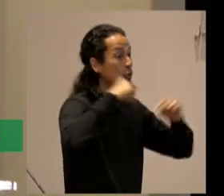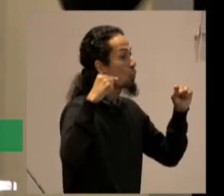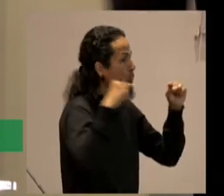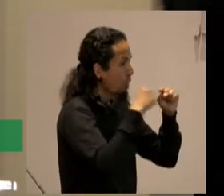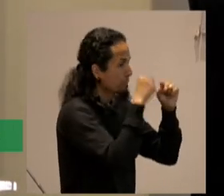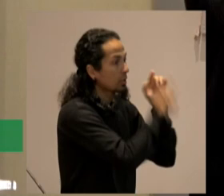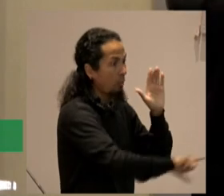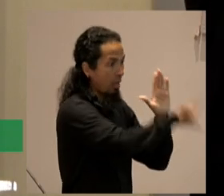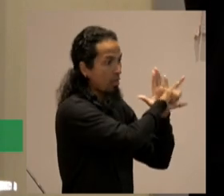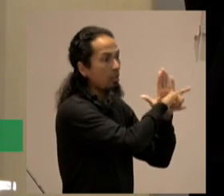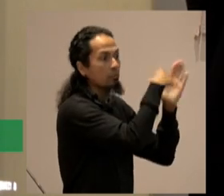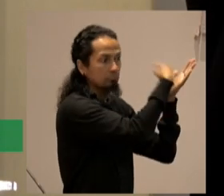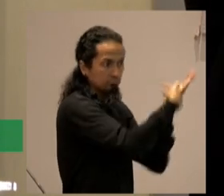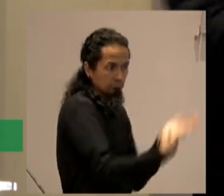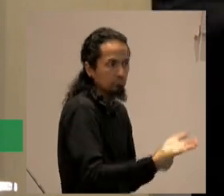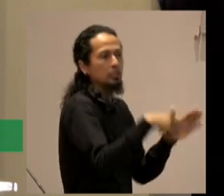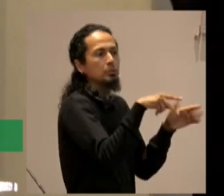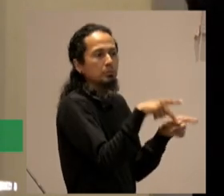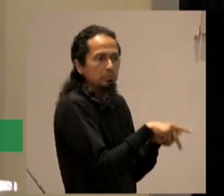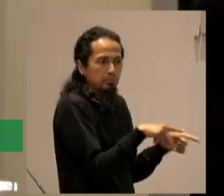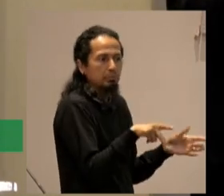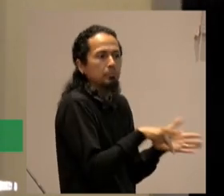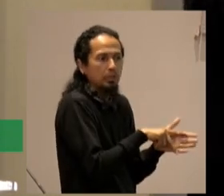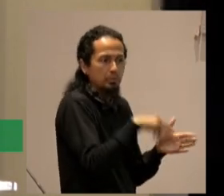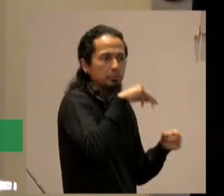curriculares municipais para a educação das